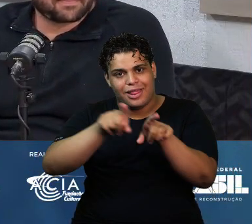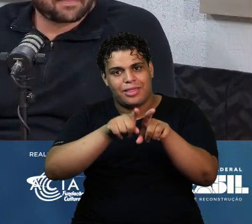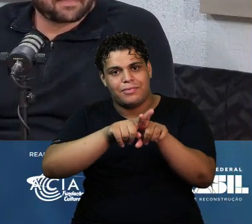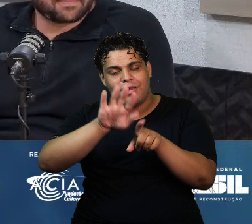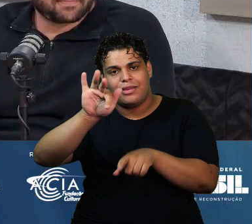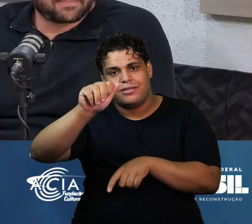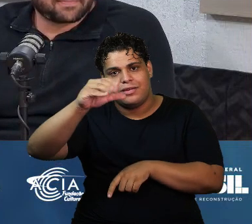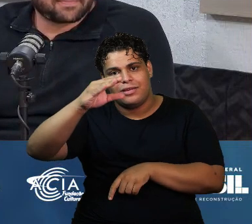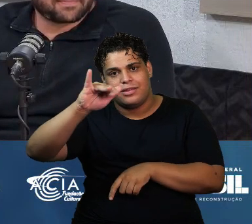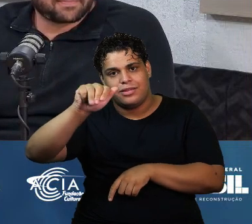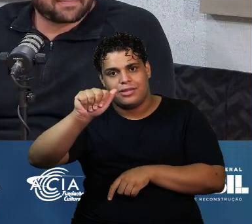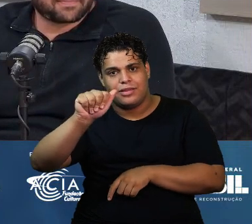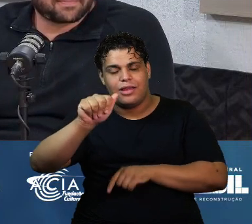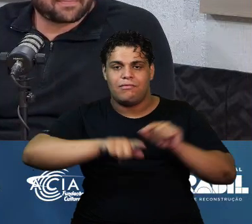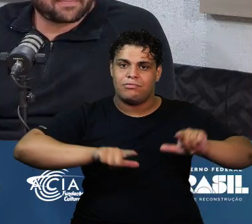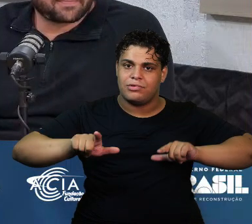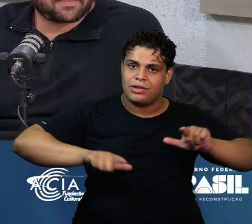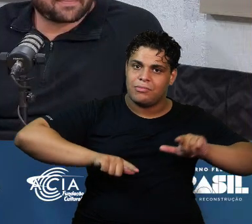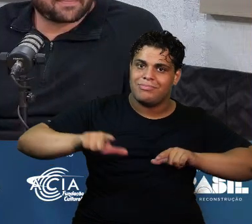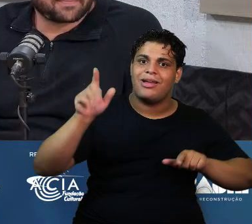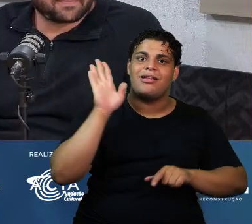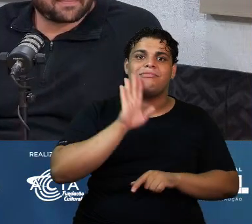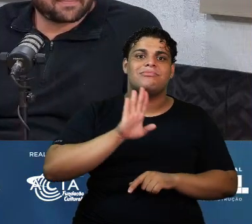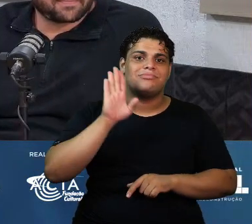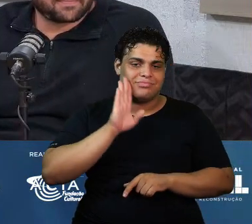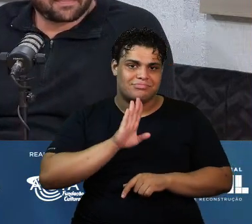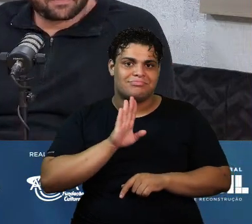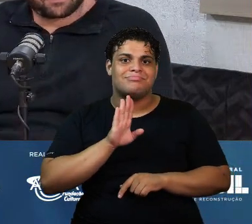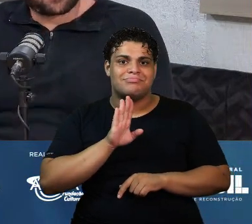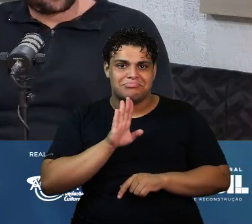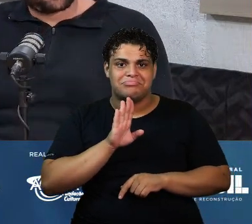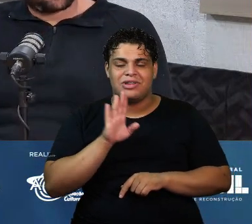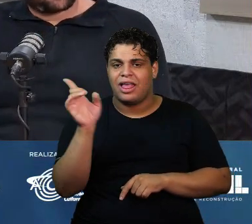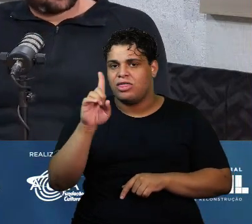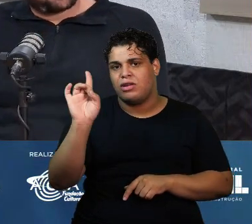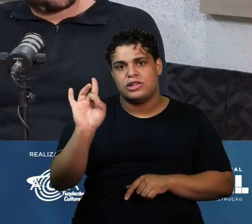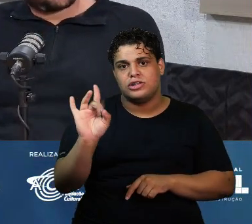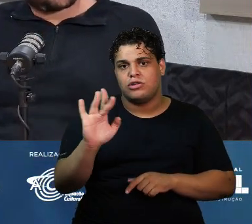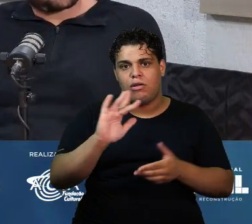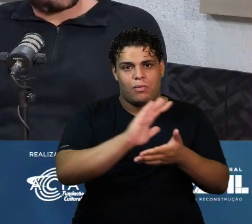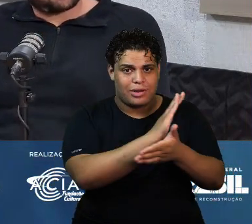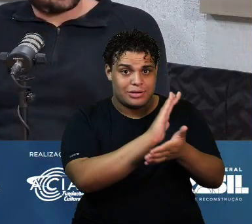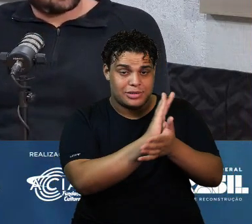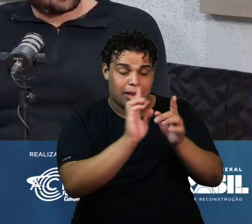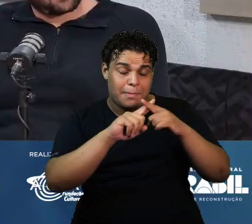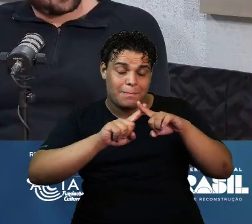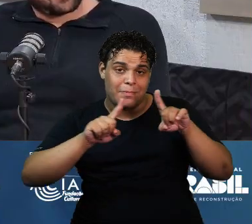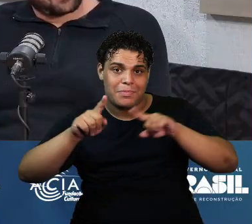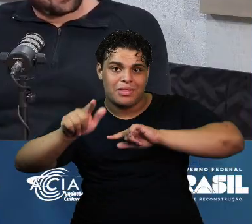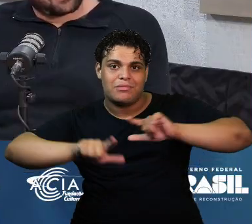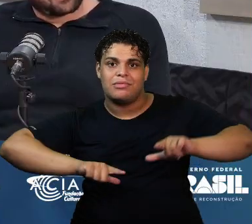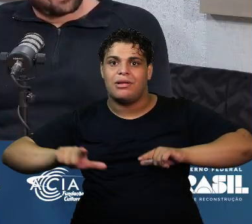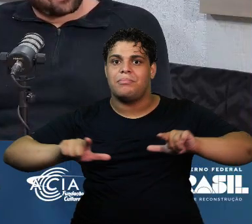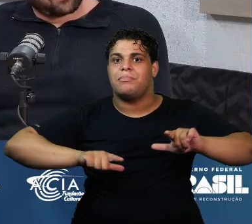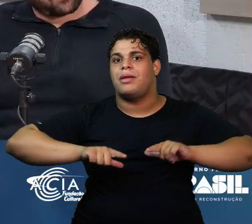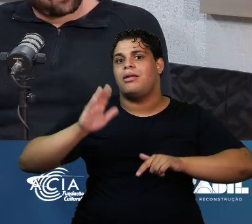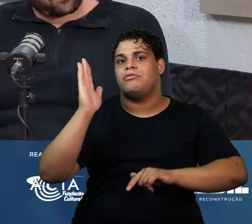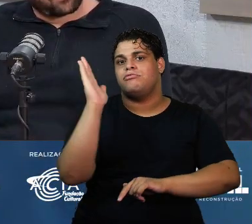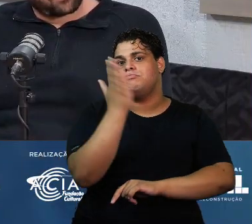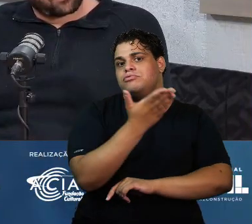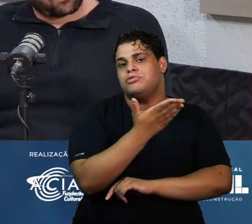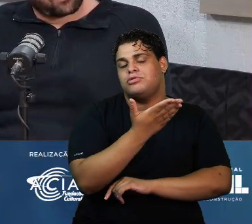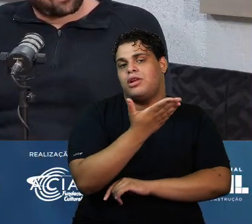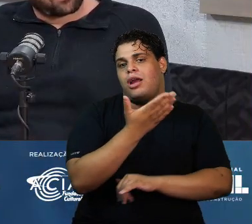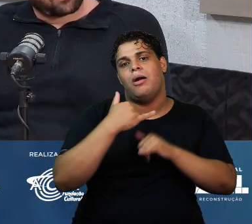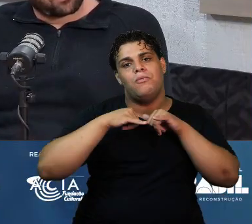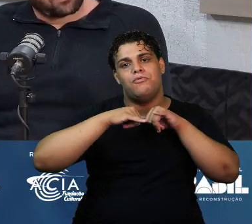tão interessante, que não está circunscrito apenas a Araxá, mas é um trabalho que hoje já foi, até o Jonas